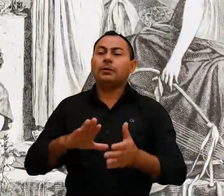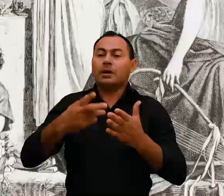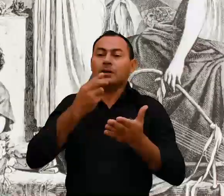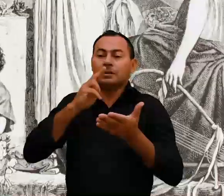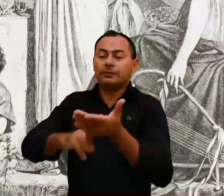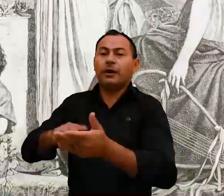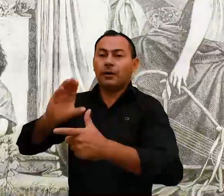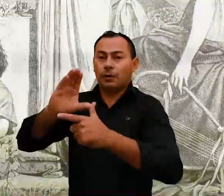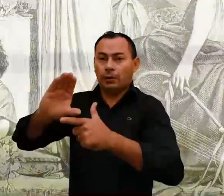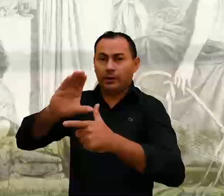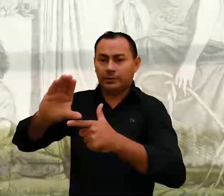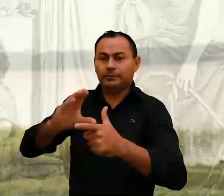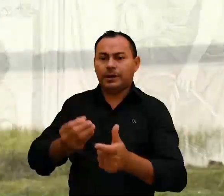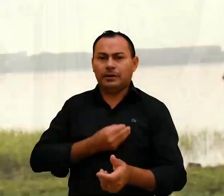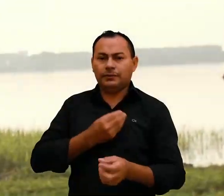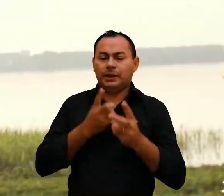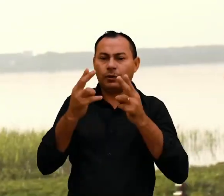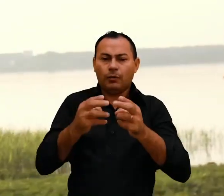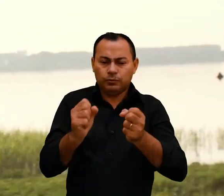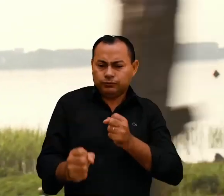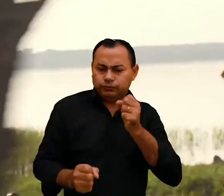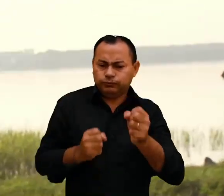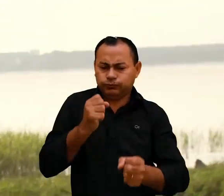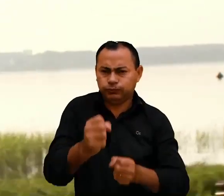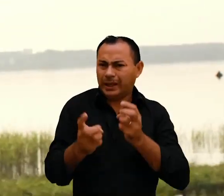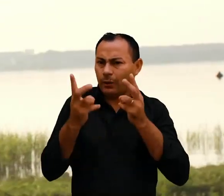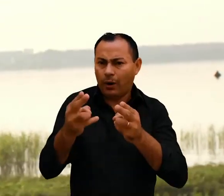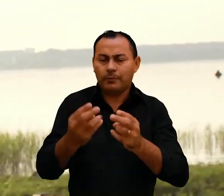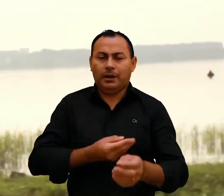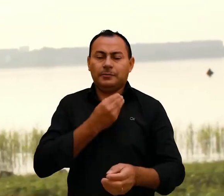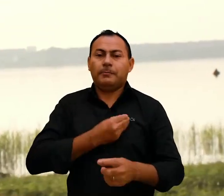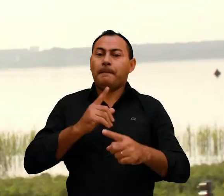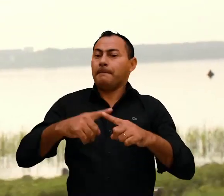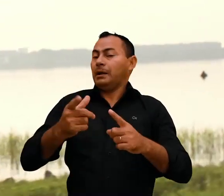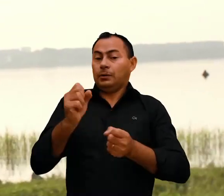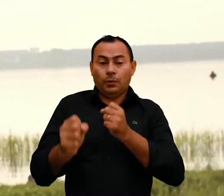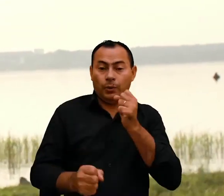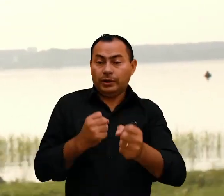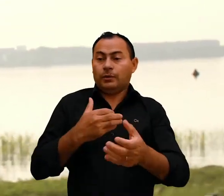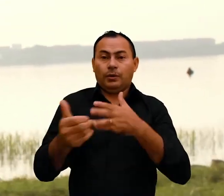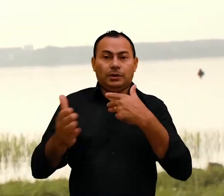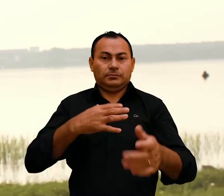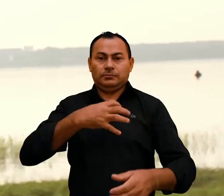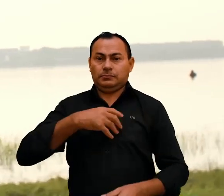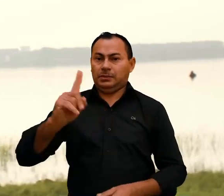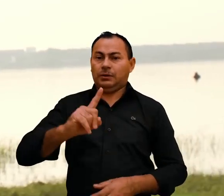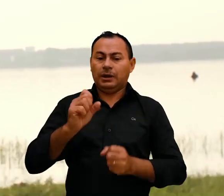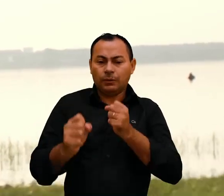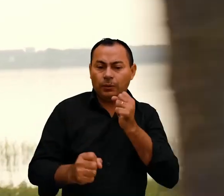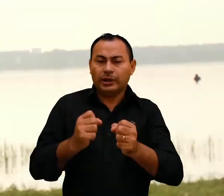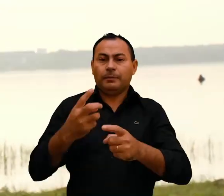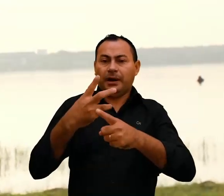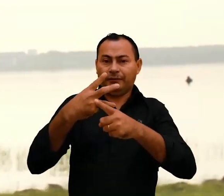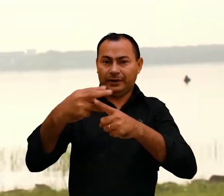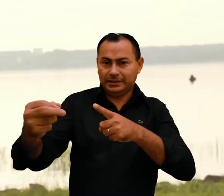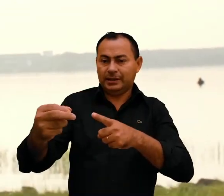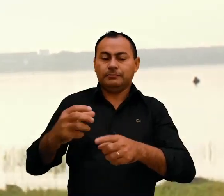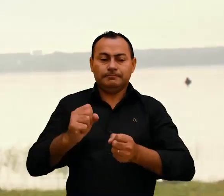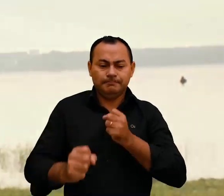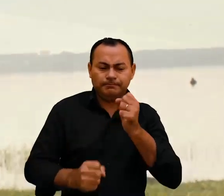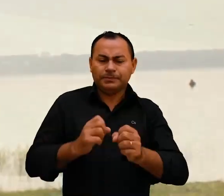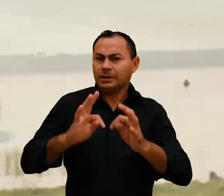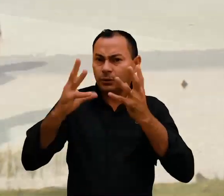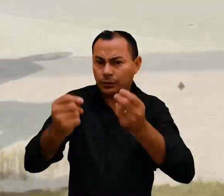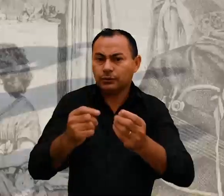aos Coríntios Paulo disse que a vida era como uma corrida que ele estava correndo mas ele não corrige qualquer jeito e corria para